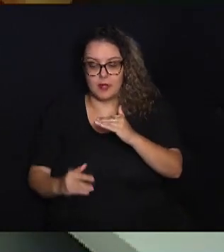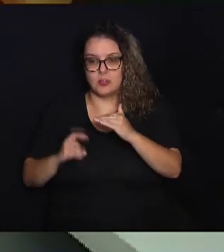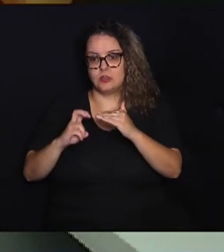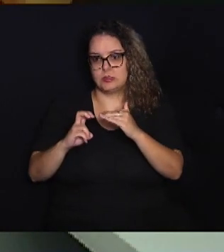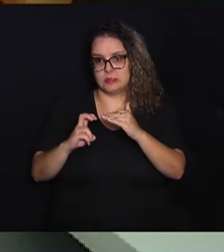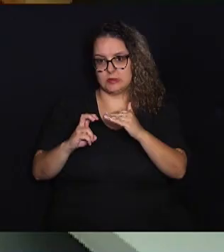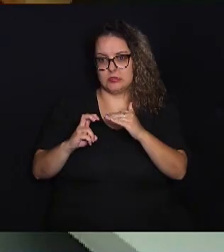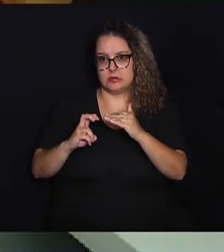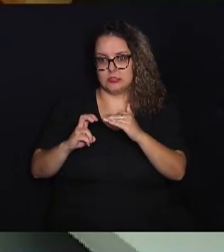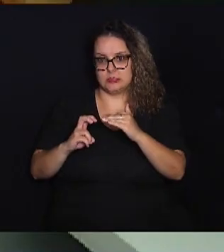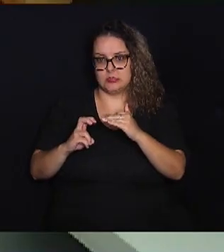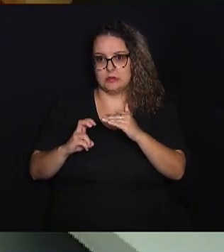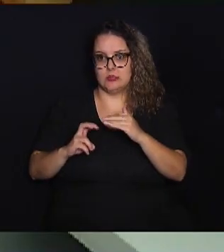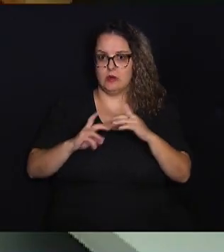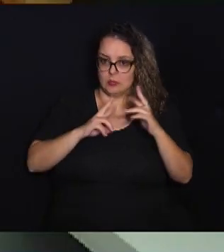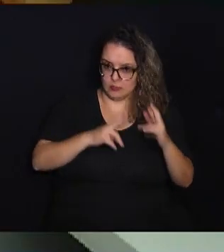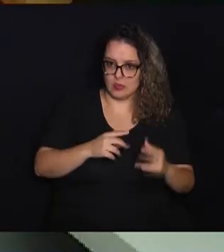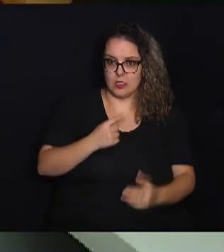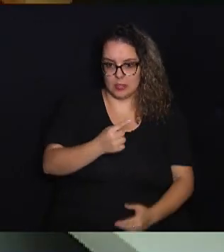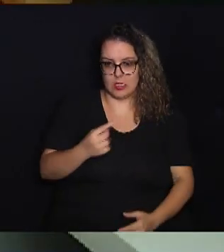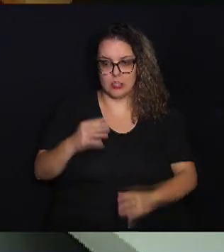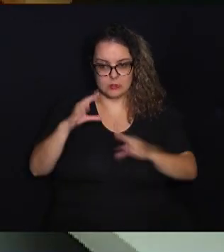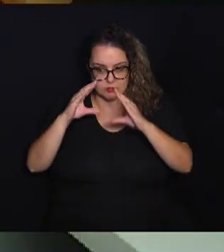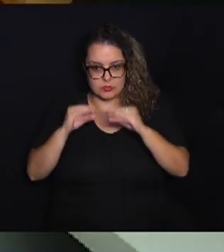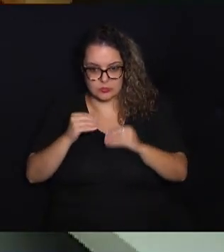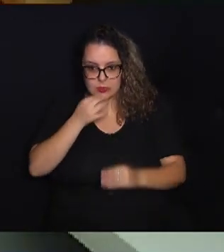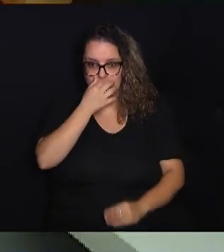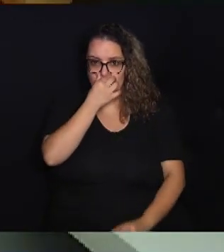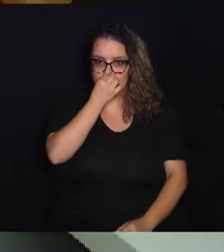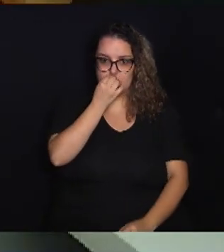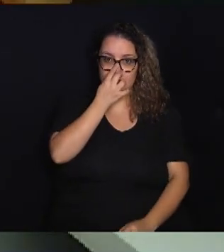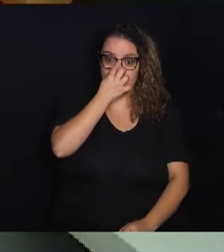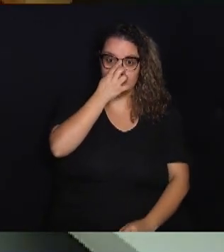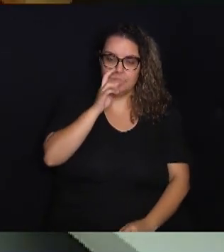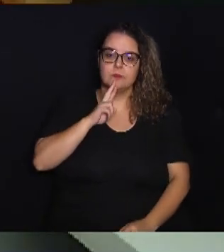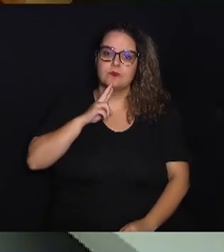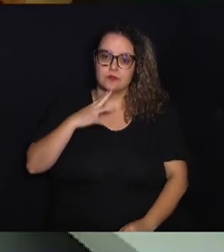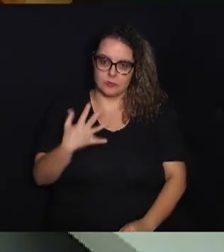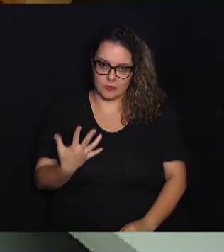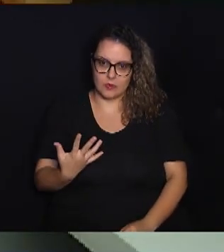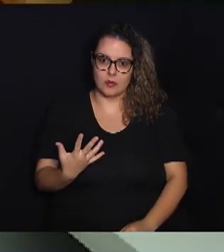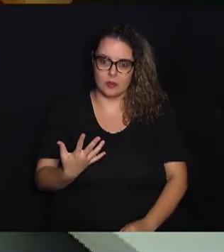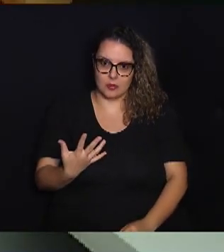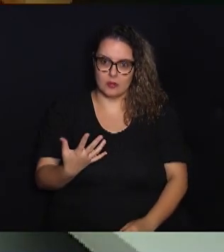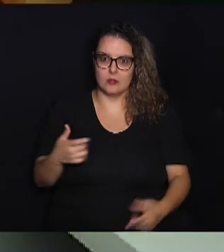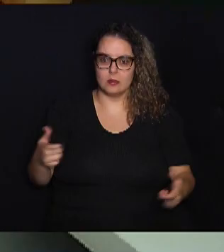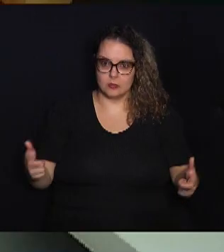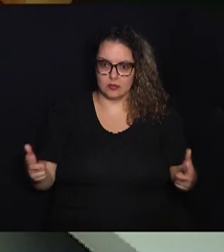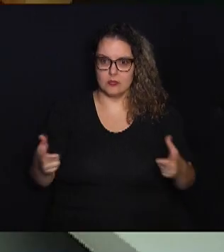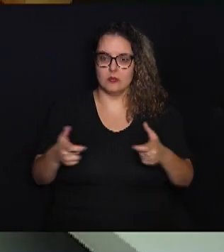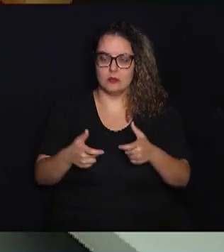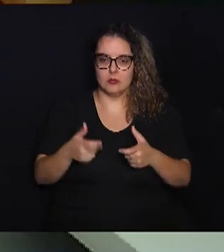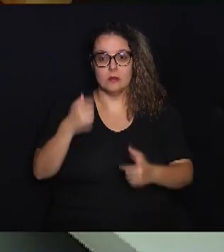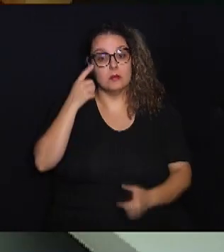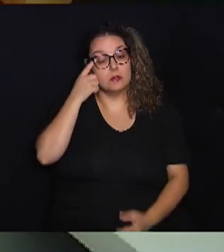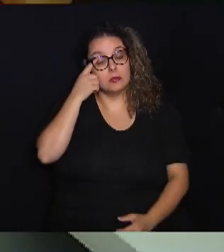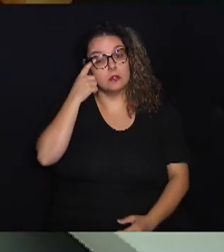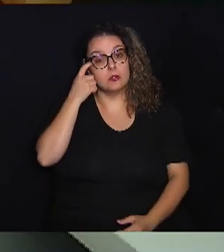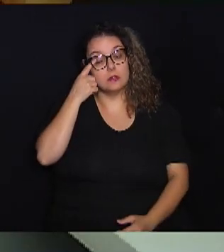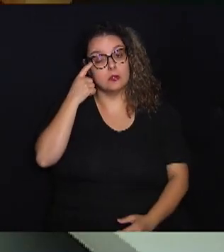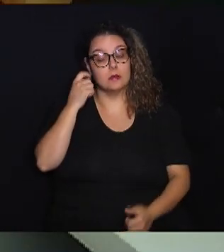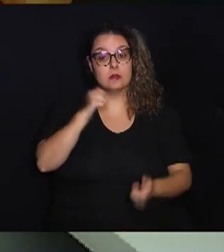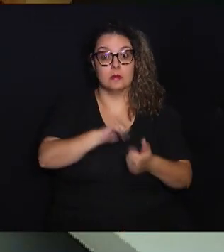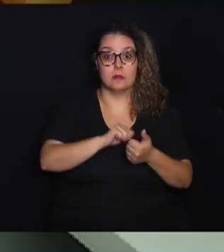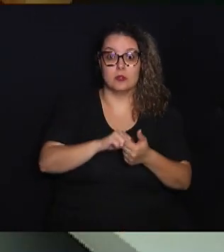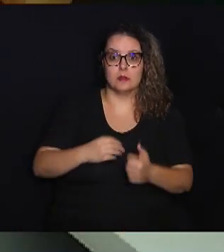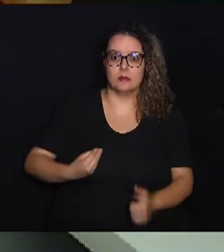5 horas de sono por noite resulta em uma redução tanto da qualidade